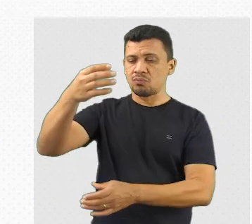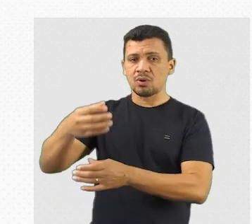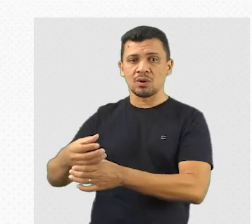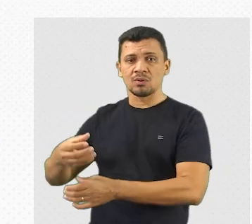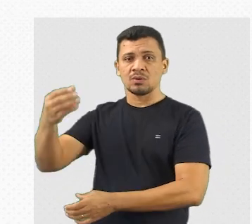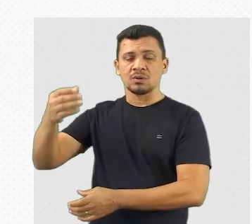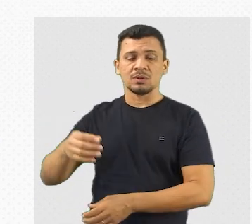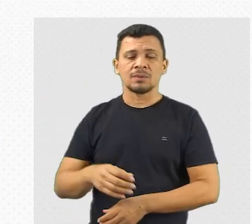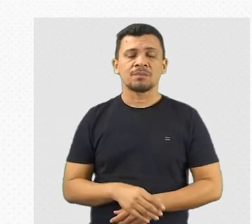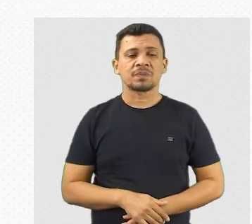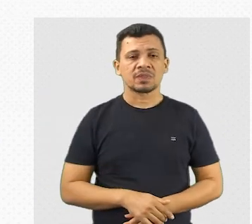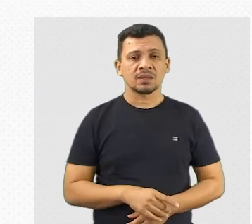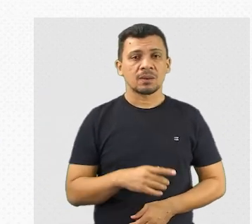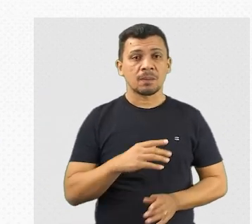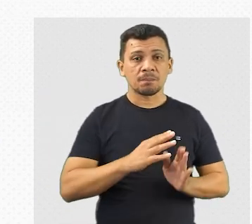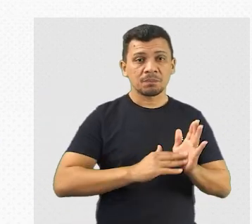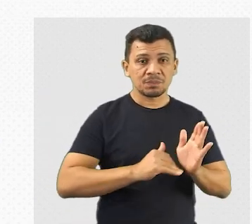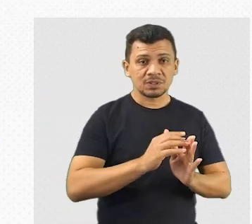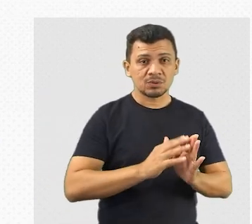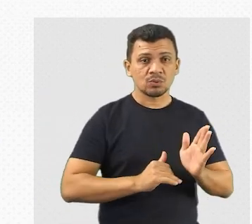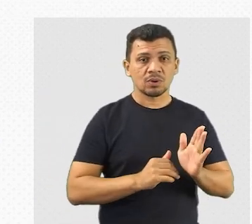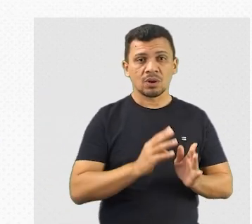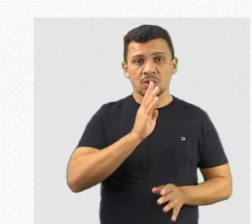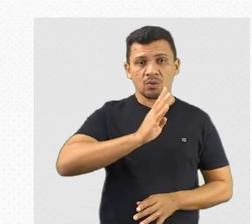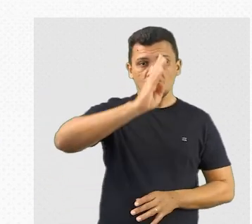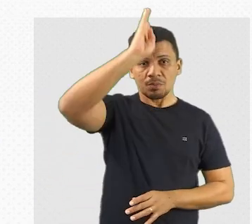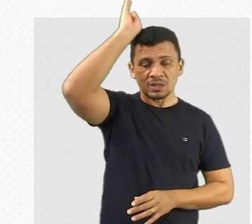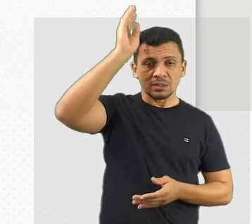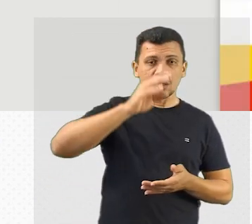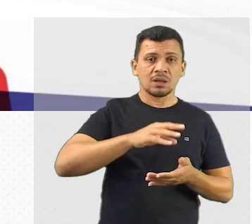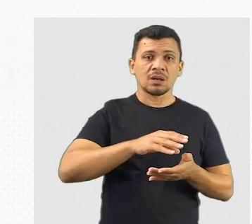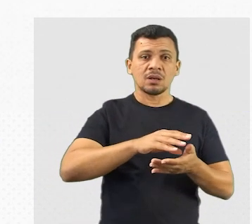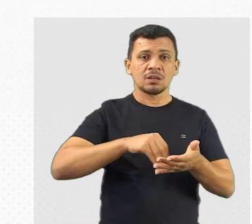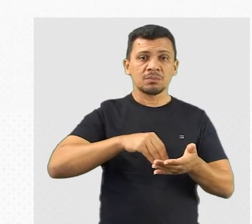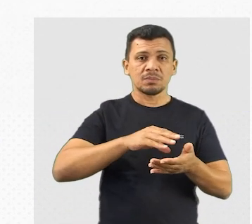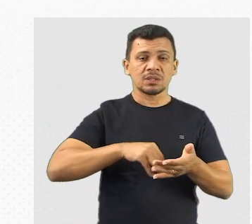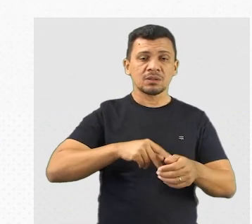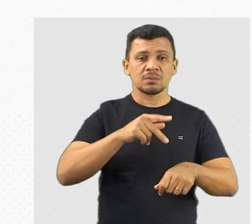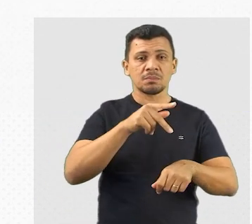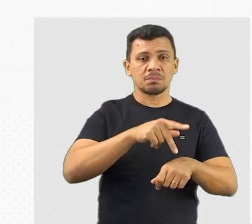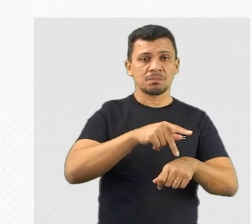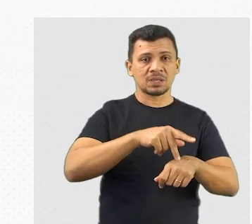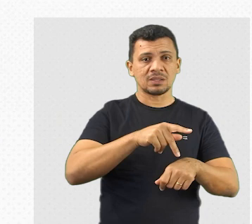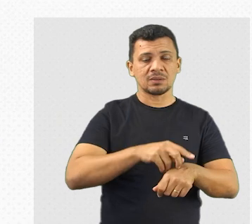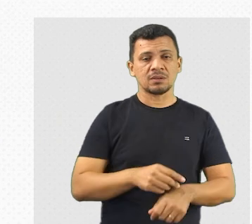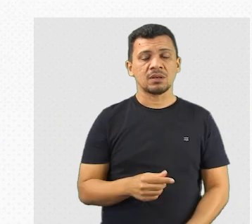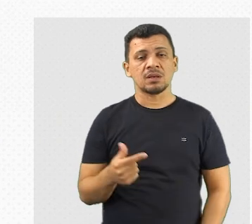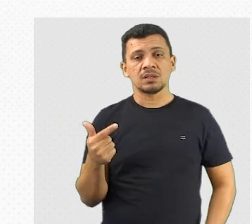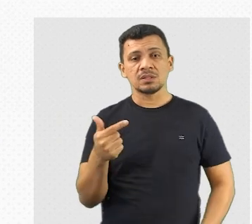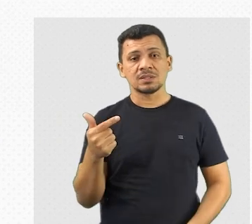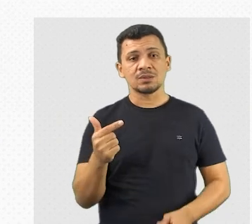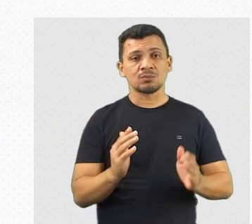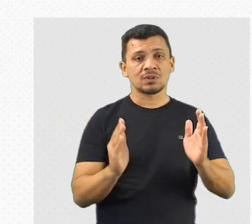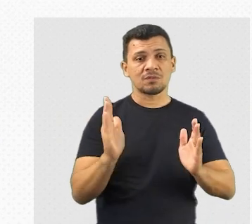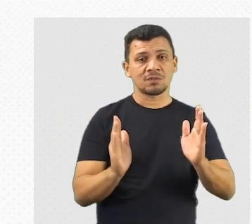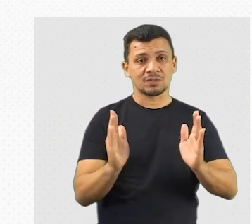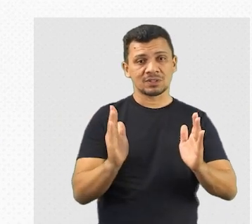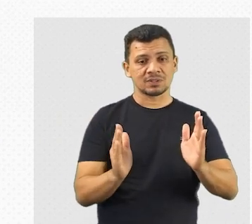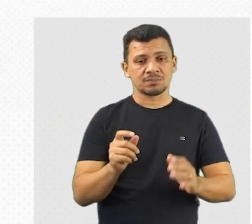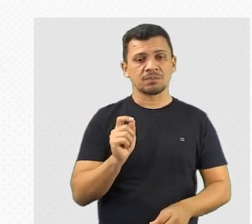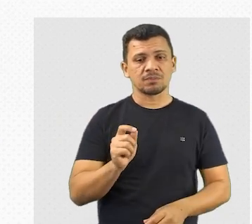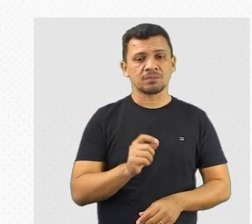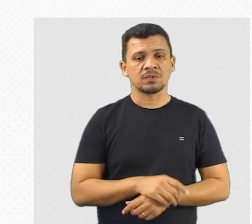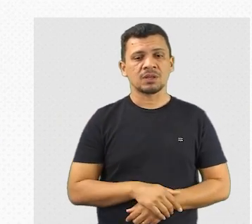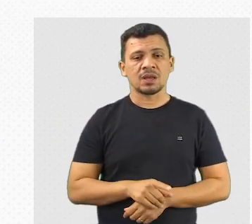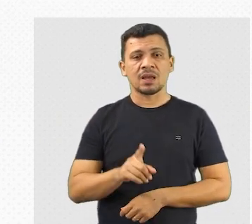do telhado. A pintura romana imitando pedra. Na segunda fase da pintura romana, o segundo estilo, é chamado de